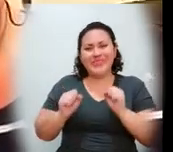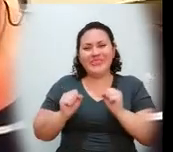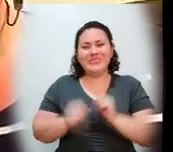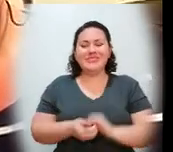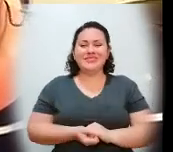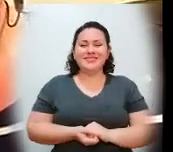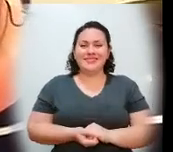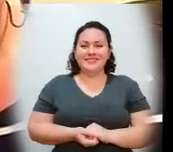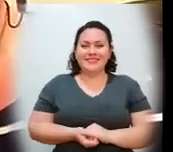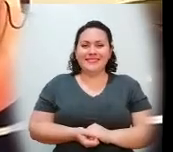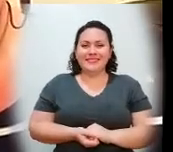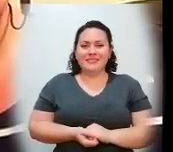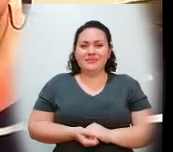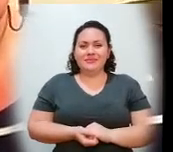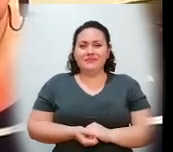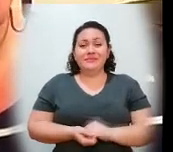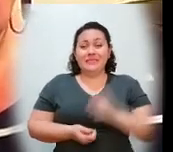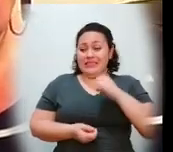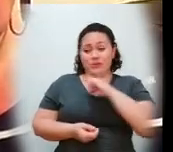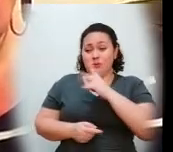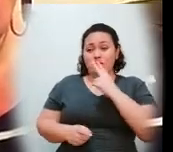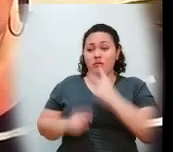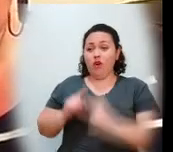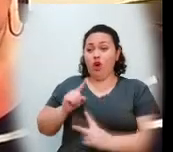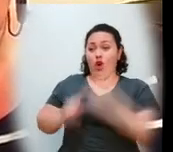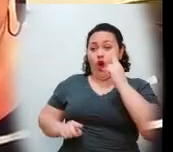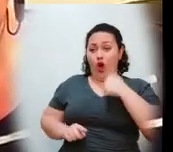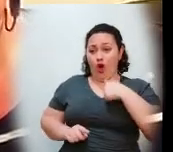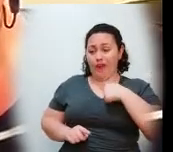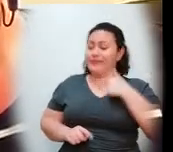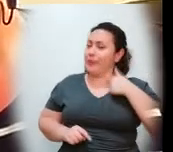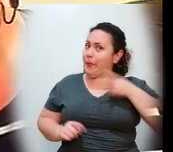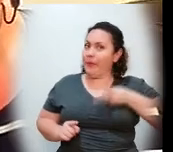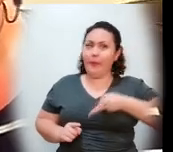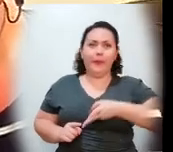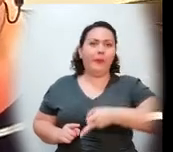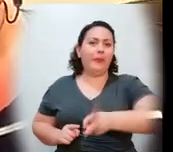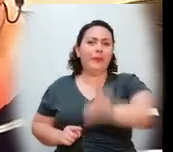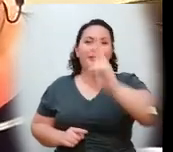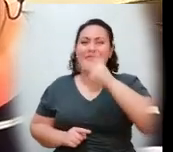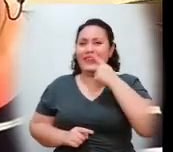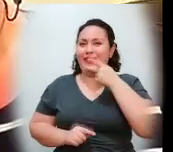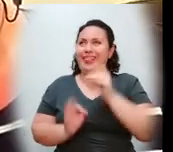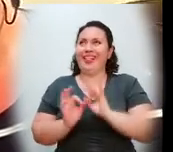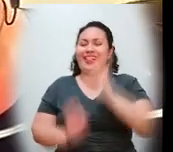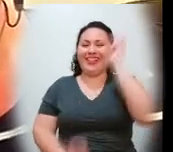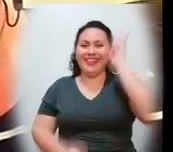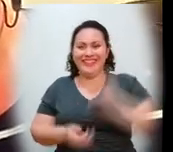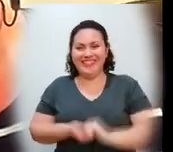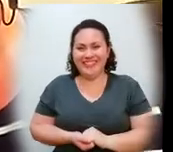favor. Se tu não me interromper, eu engatumo e fico, né?